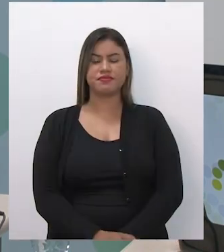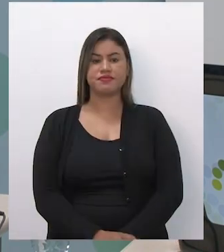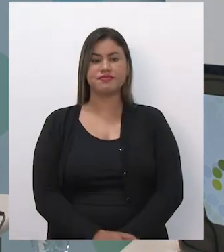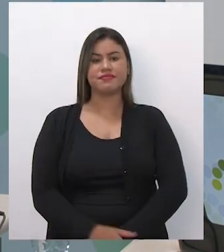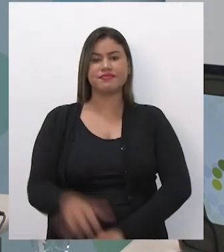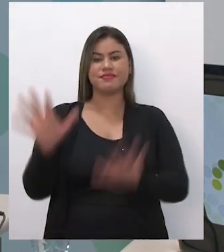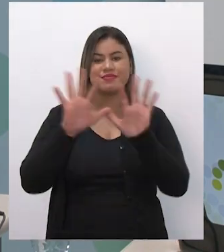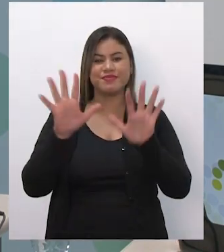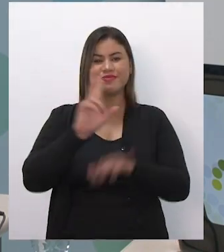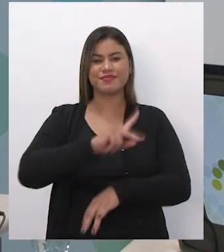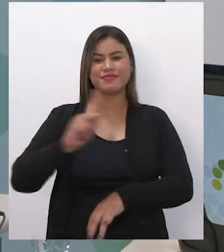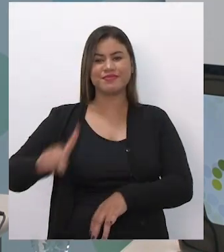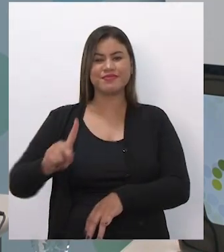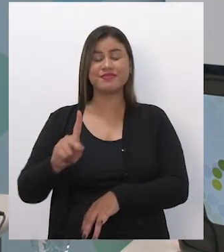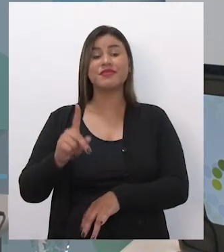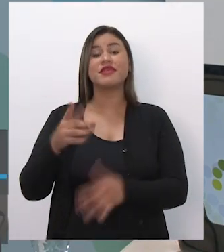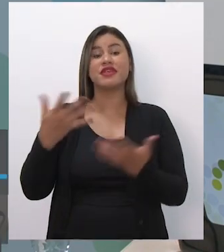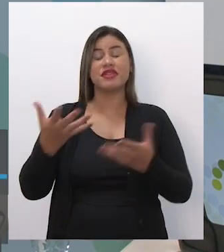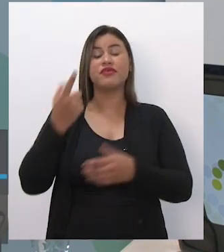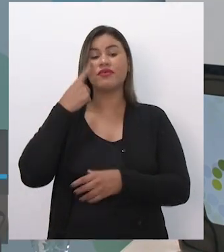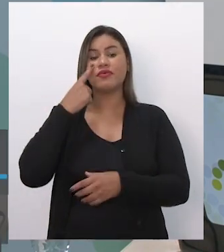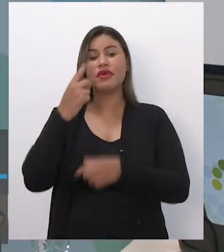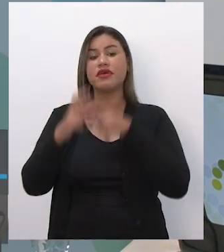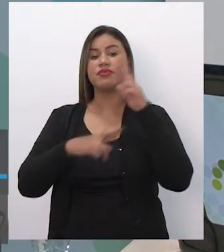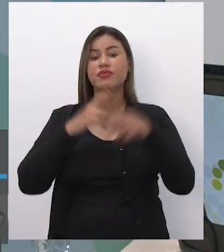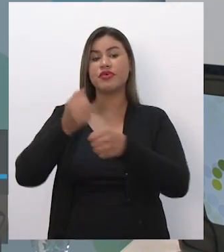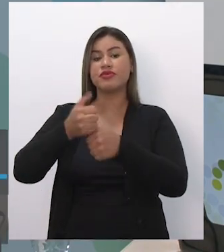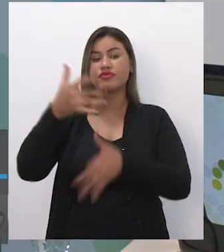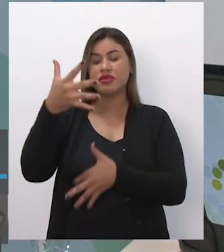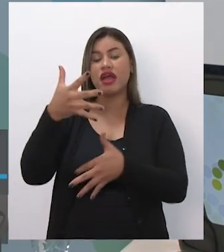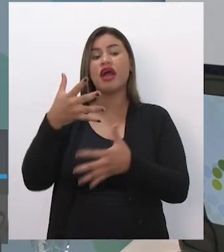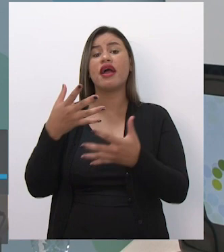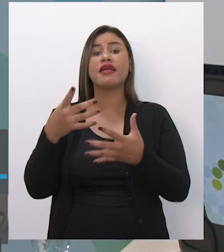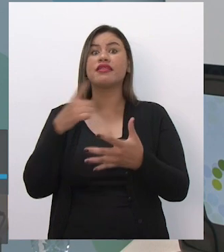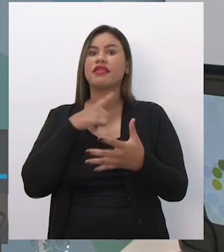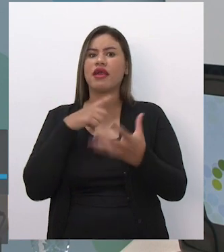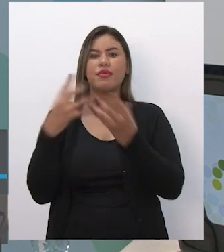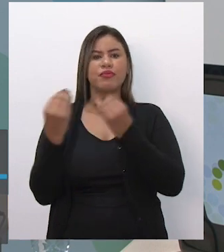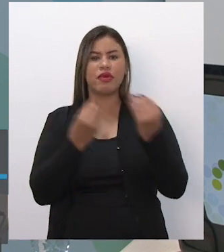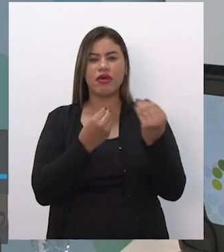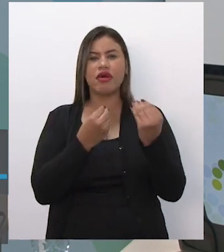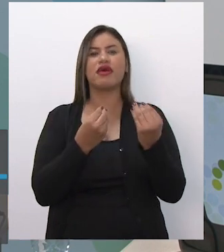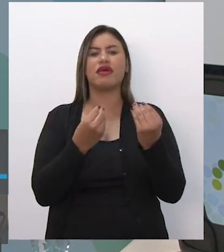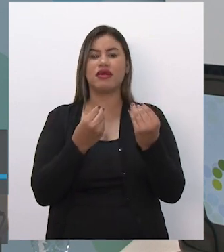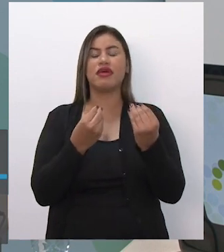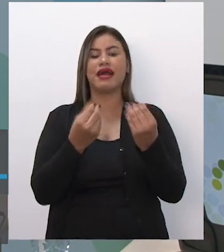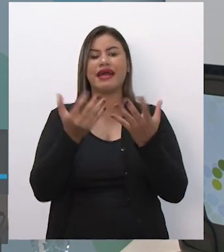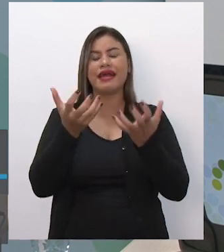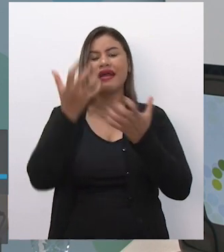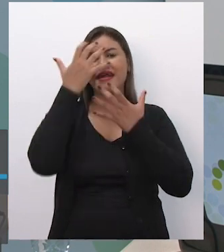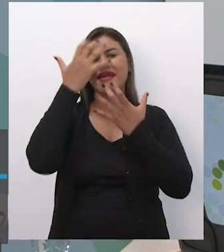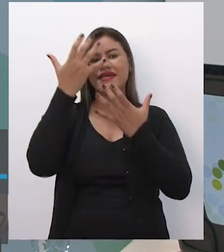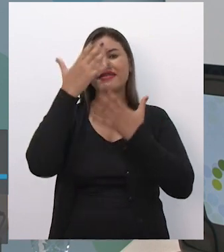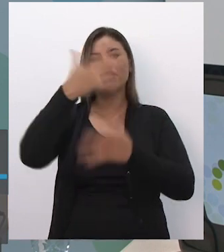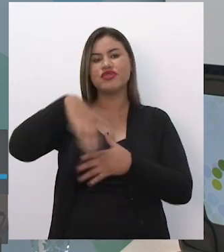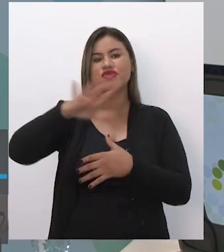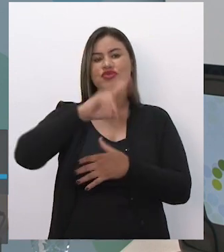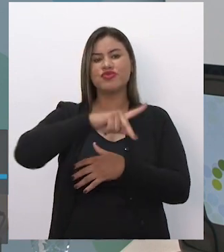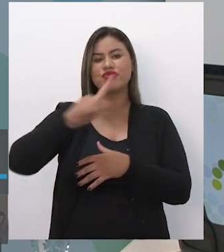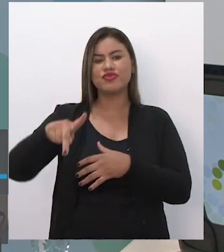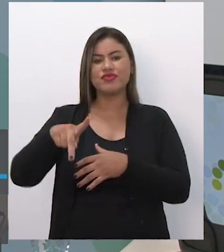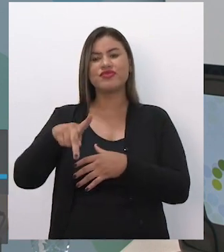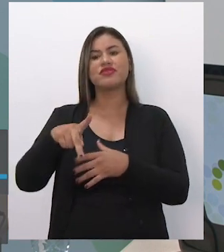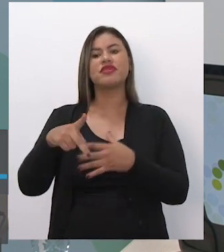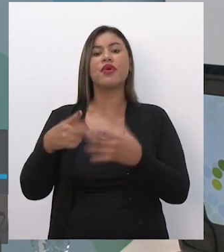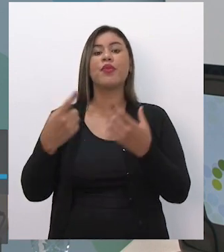Olá, professores. Então, vamos aqui às interações. Recebemos muitas contribuições. Eu quero agradecer a todos vocês, professores,